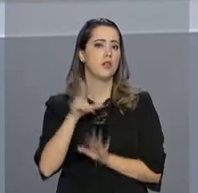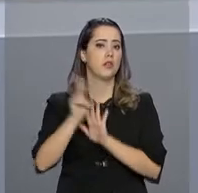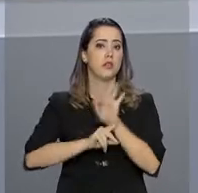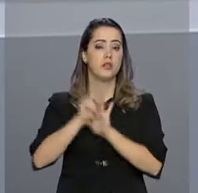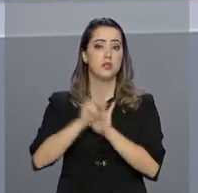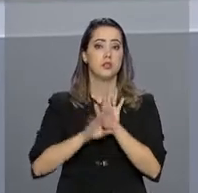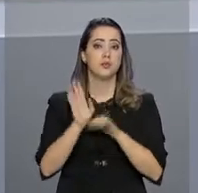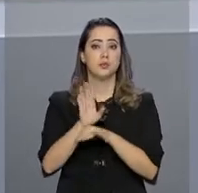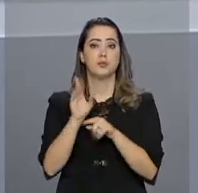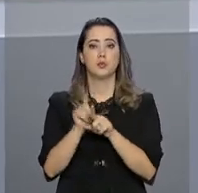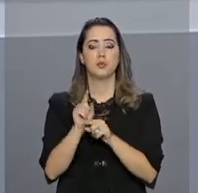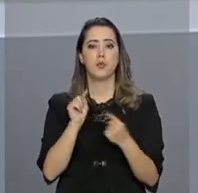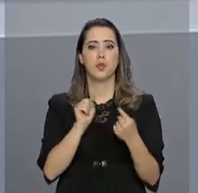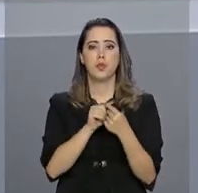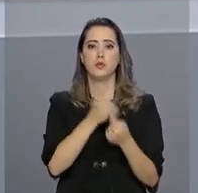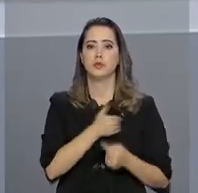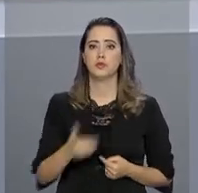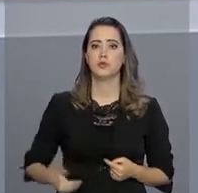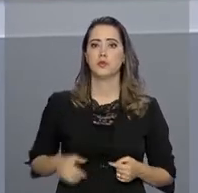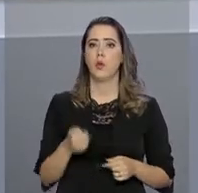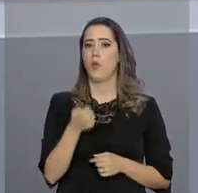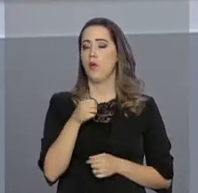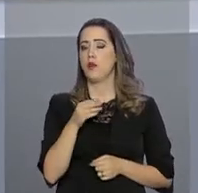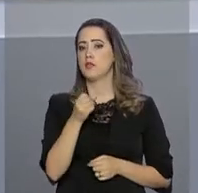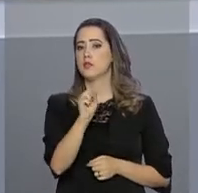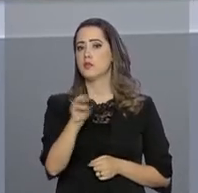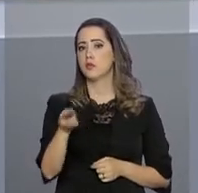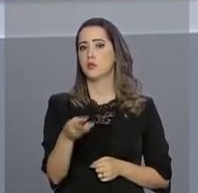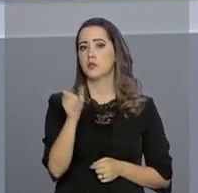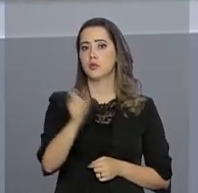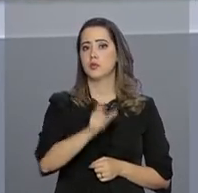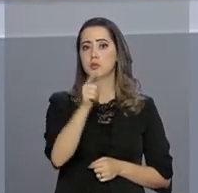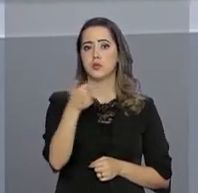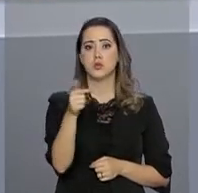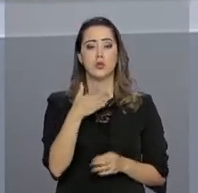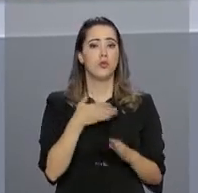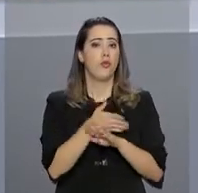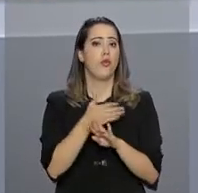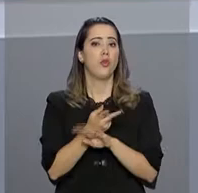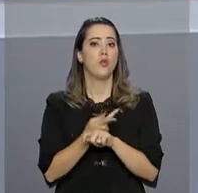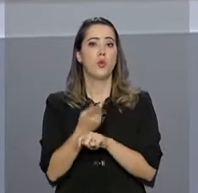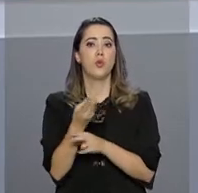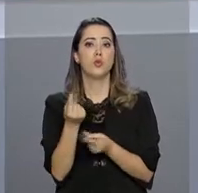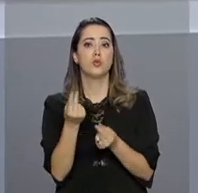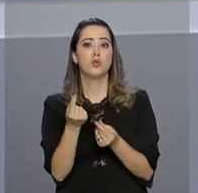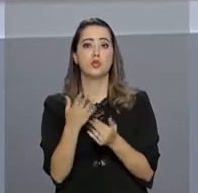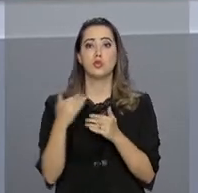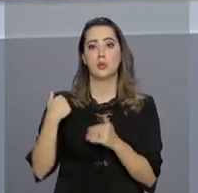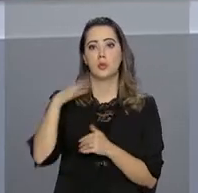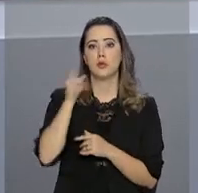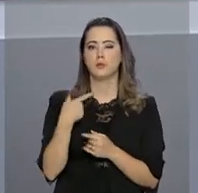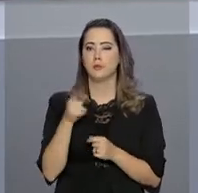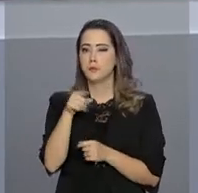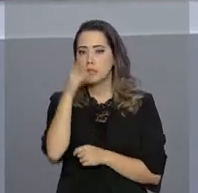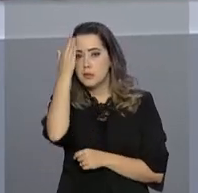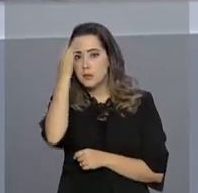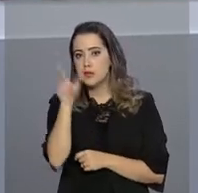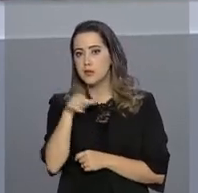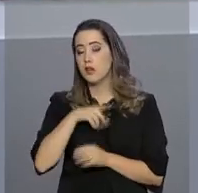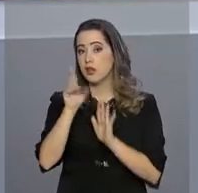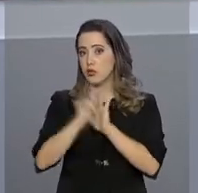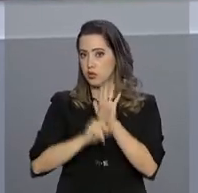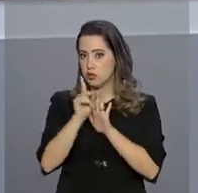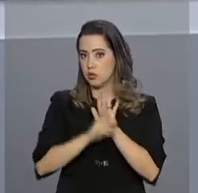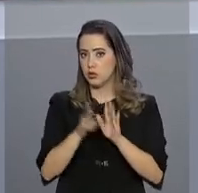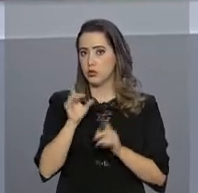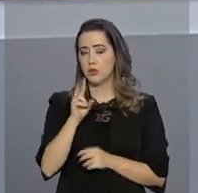esse benefício e de acordo com o governo quase oito milhões de brasileiros não foram atrás desse dinheiro extra para conferir se você é